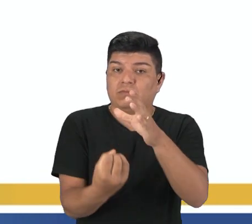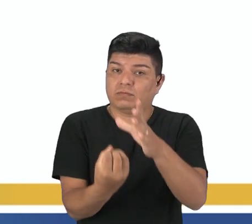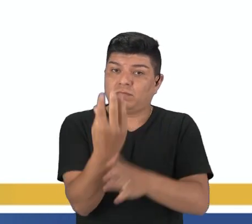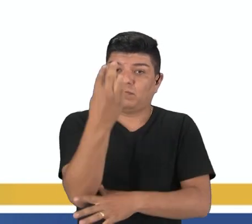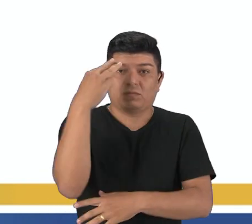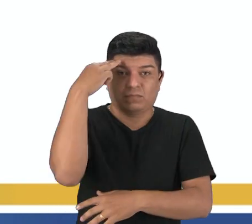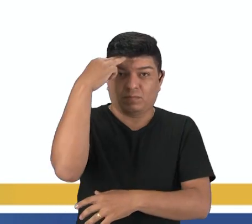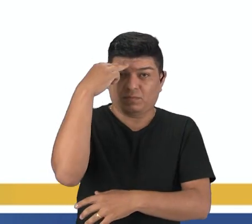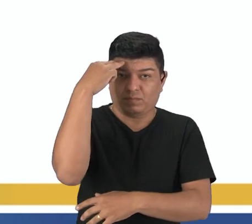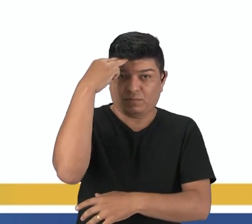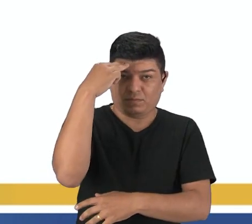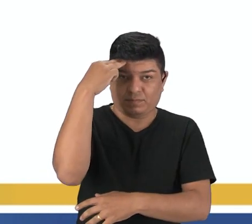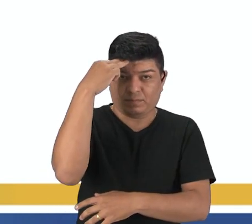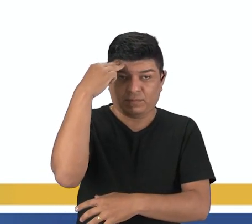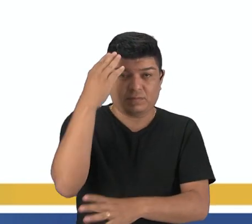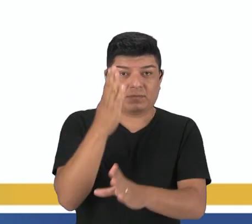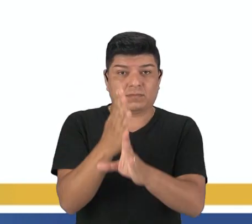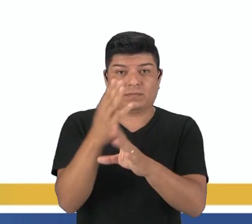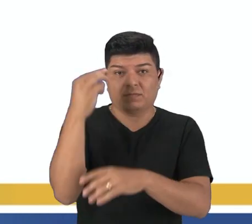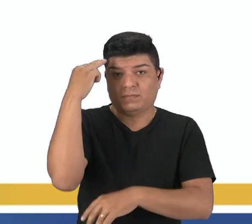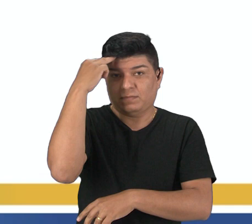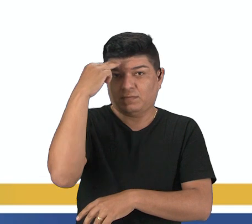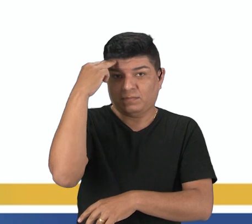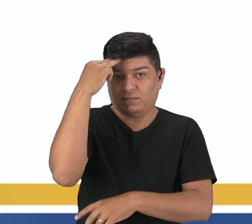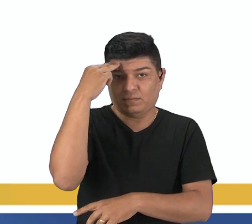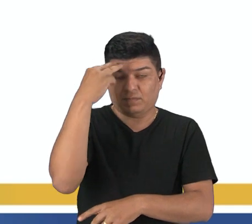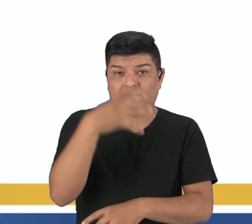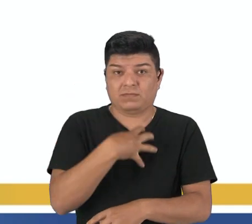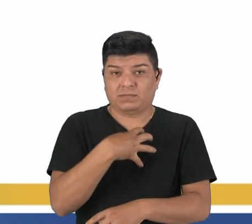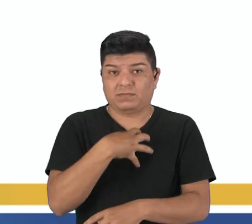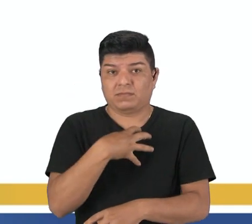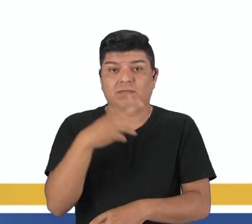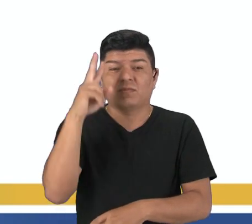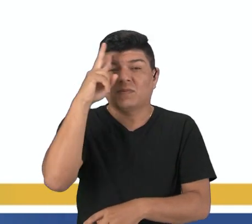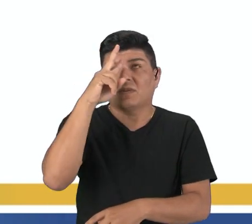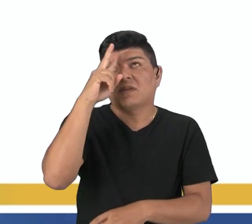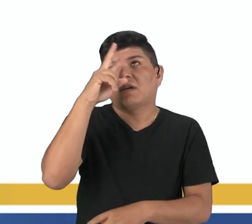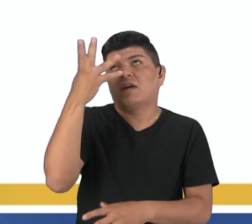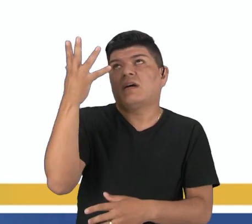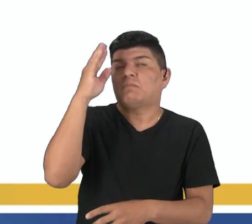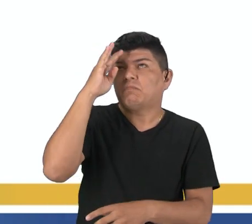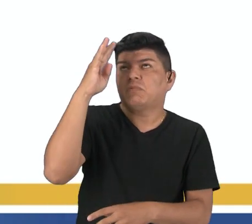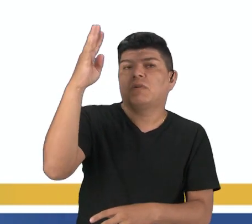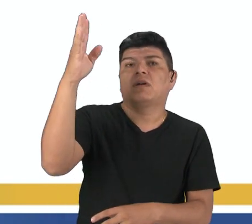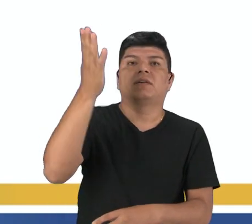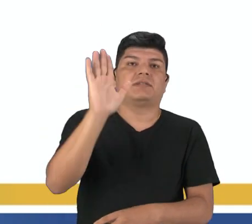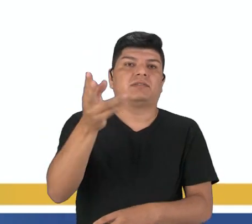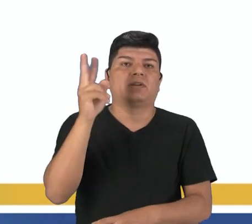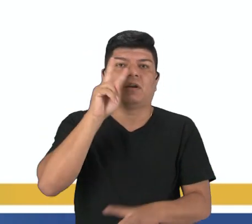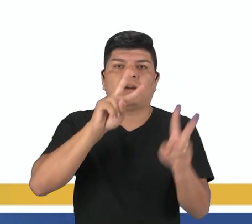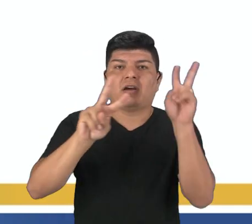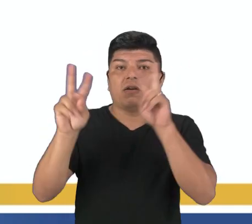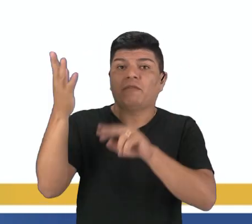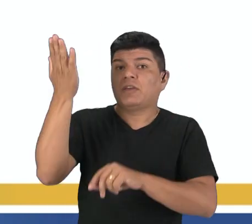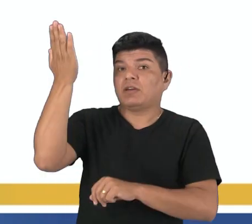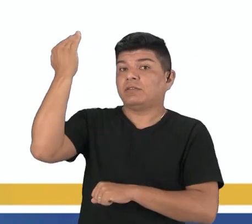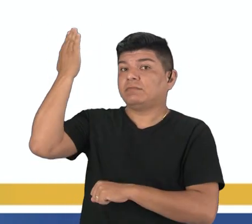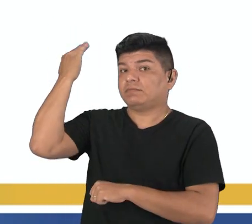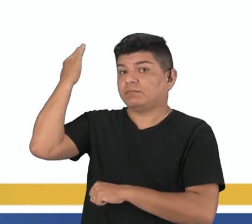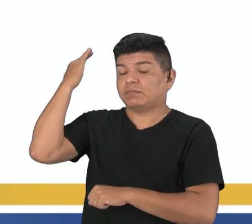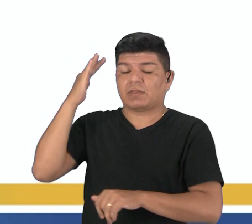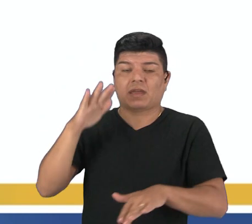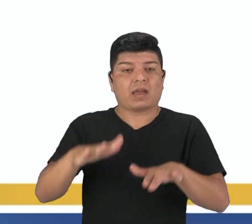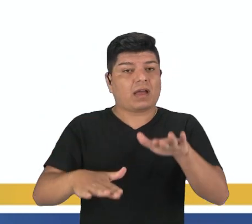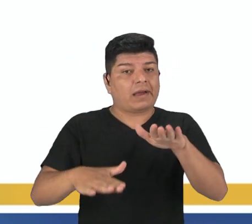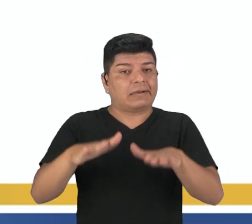E você pode, através dessa memória sensorial, lembrar de alguma coisa que você já viu no passado. Às vezes